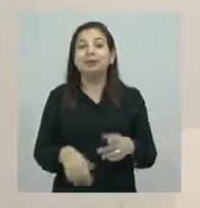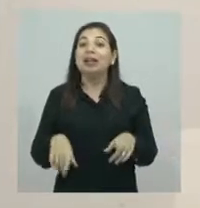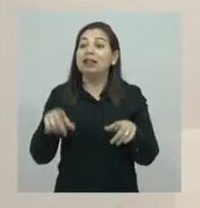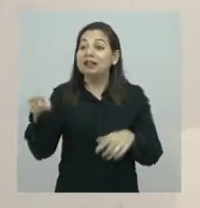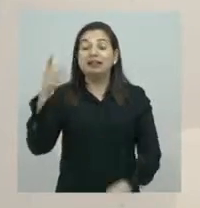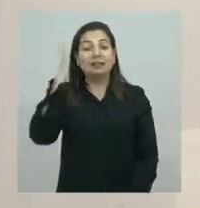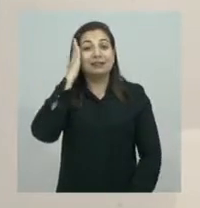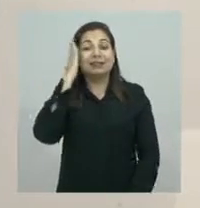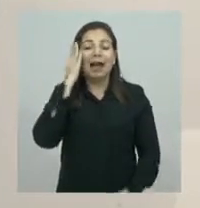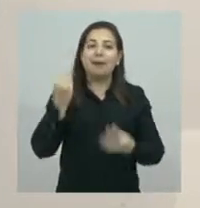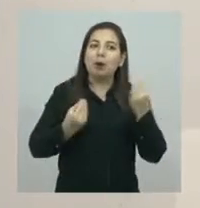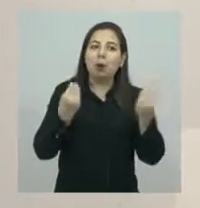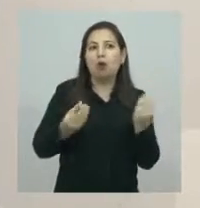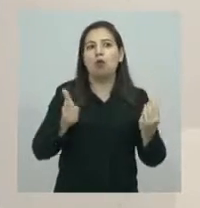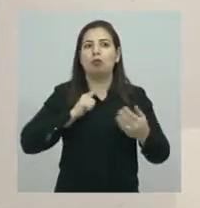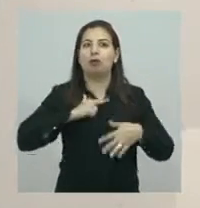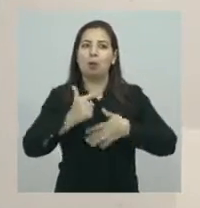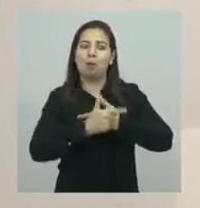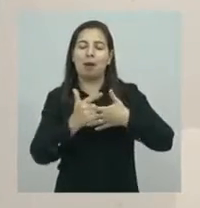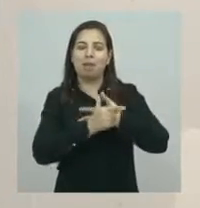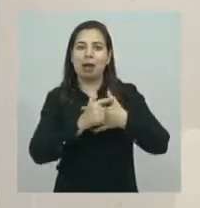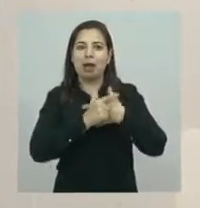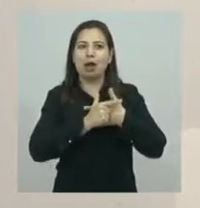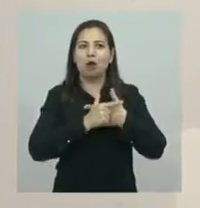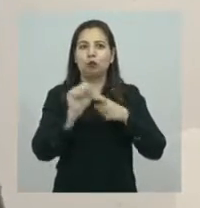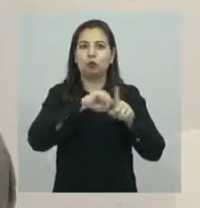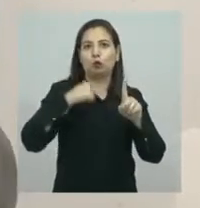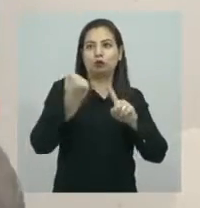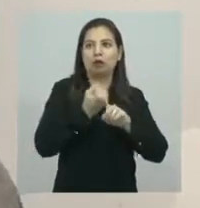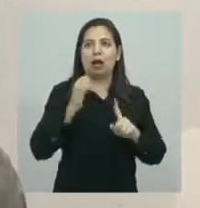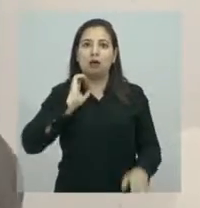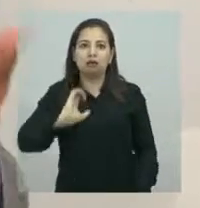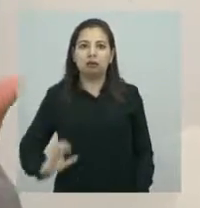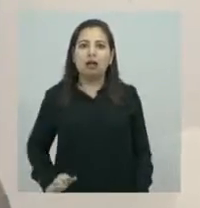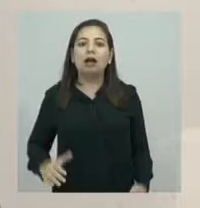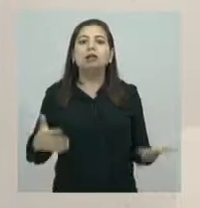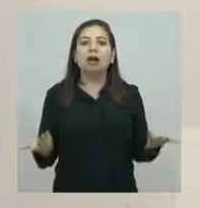que tem um trabalho de militância também que nos ajudam bastante. São professores,